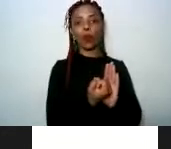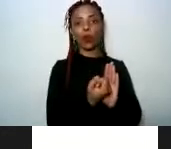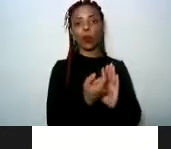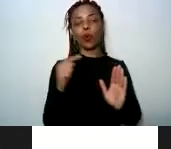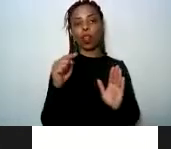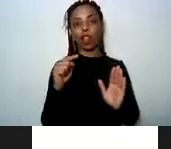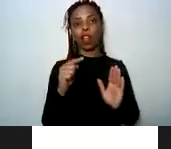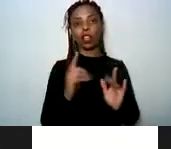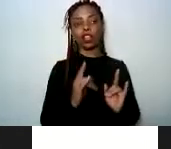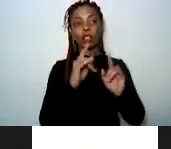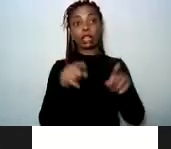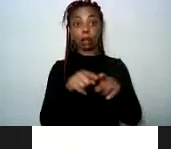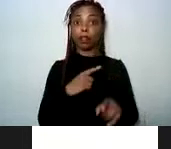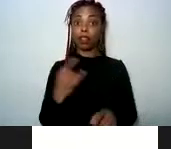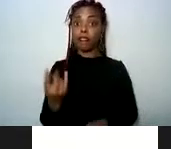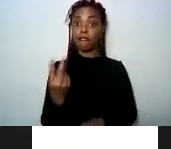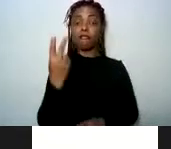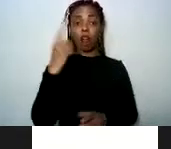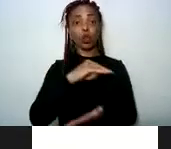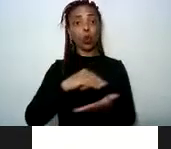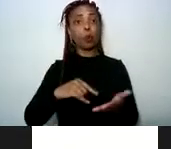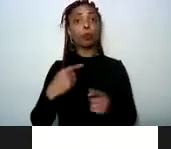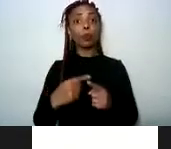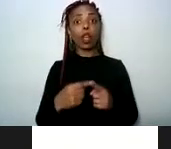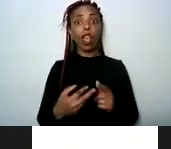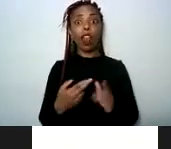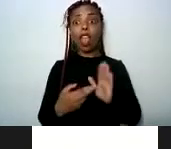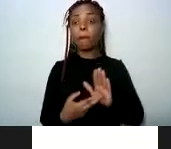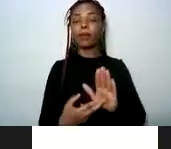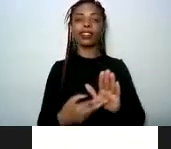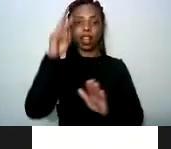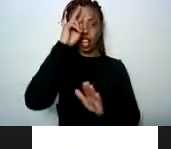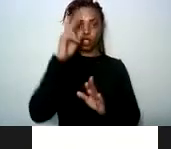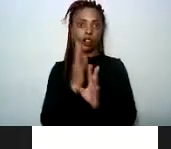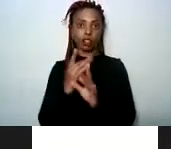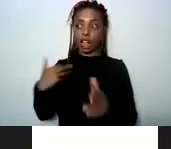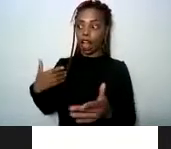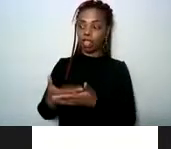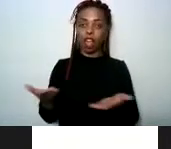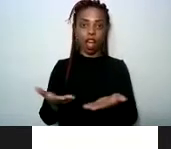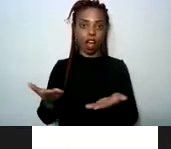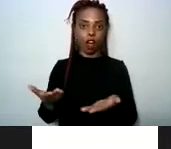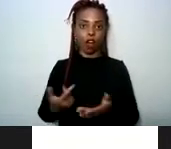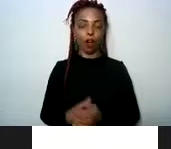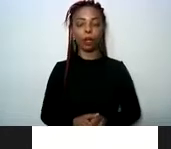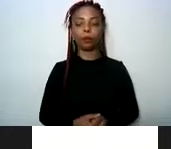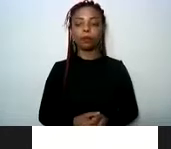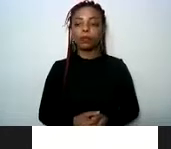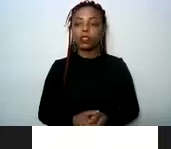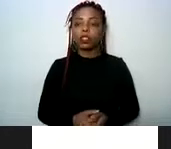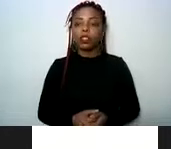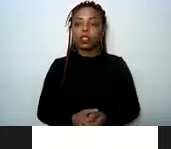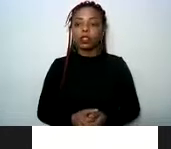quanto ele representa a história da cidade até esse momento a gente entende que nesse momento muitos